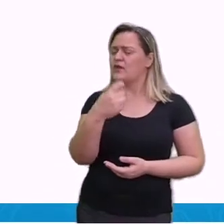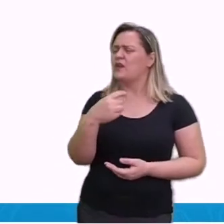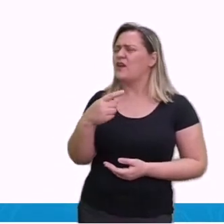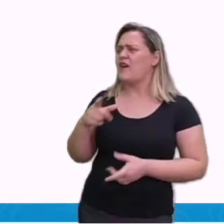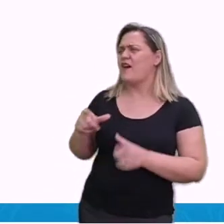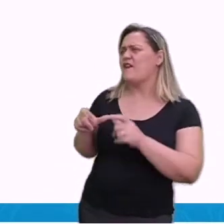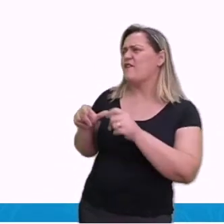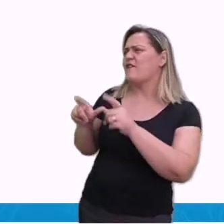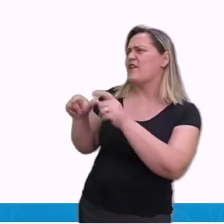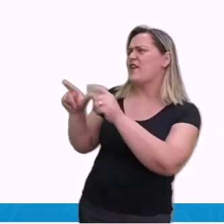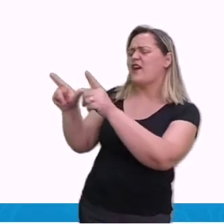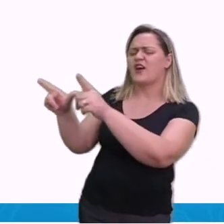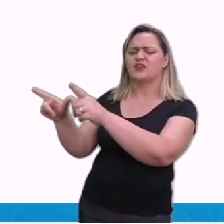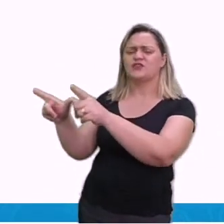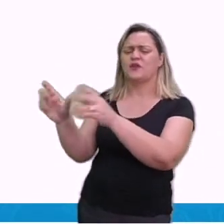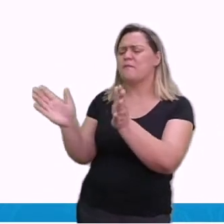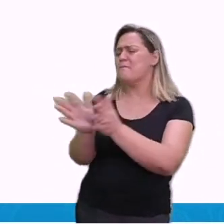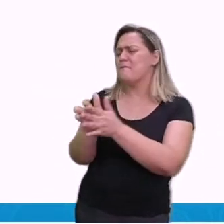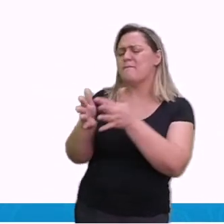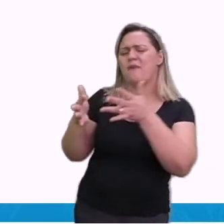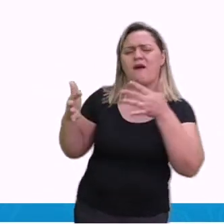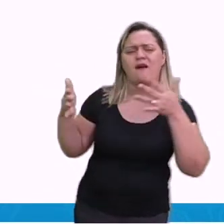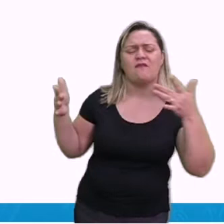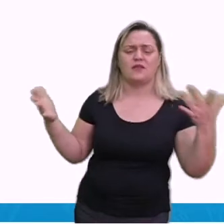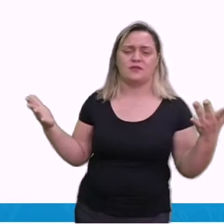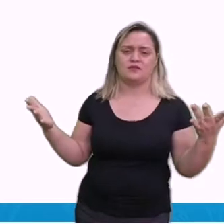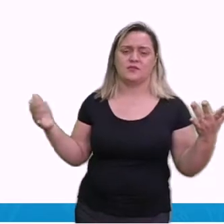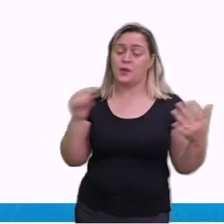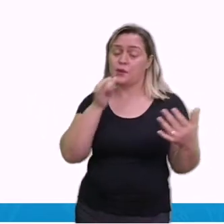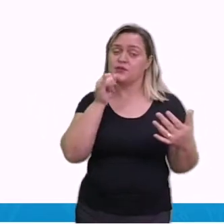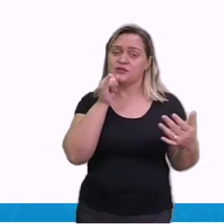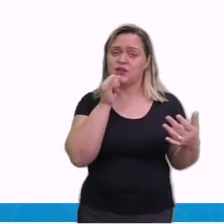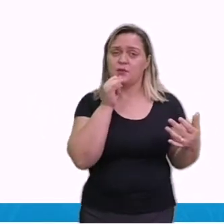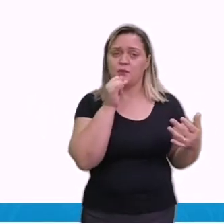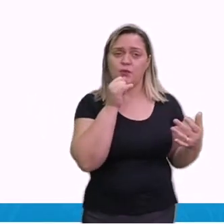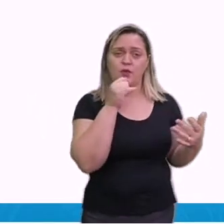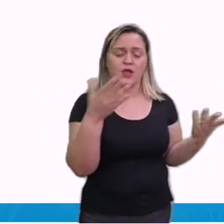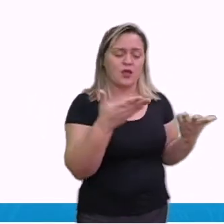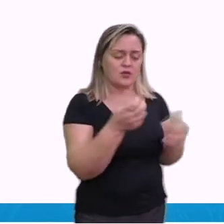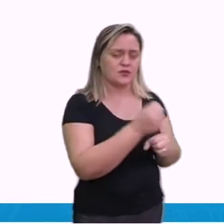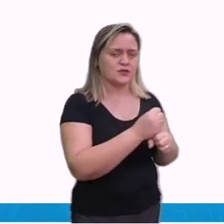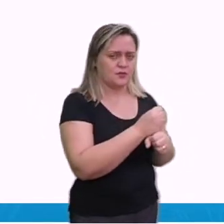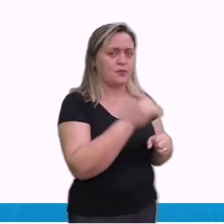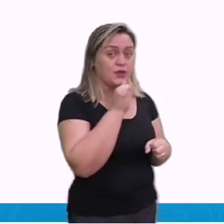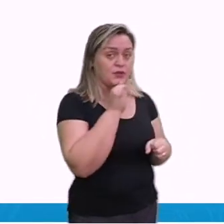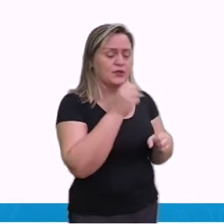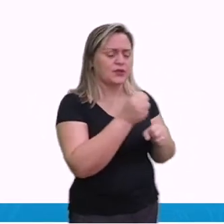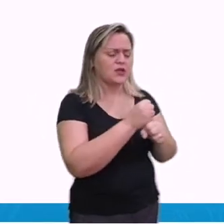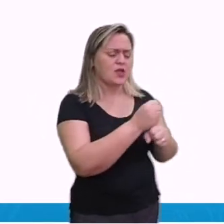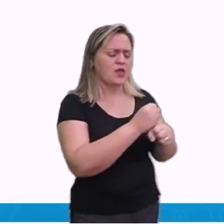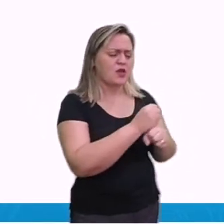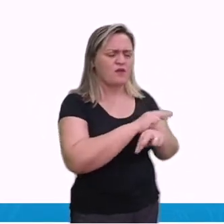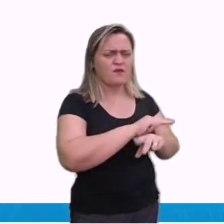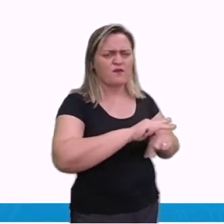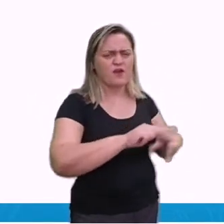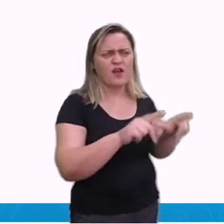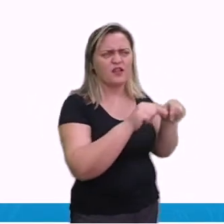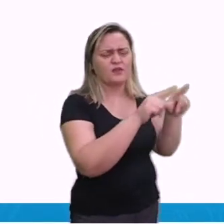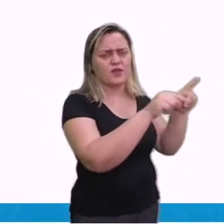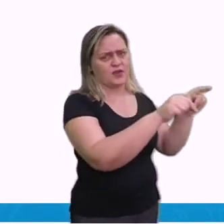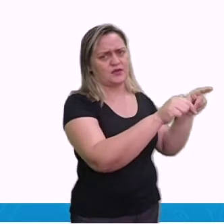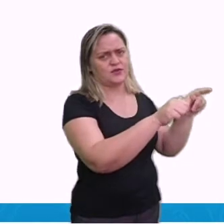ano eu fiz várias viagens diferentes. Então, eu quero dizer que as viagens foram